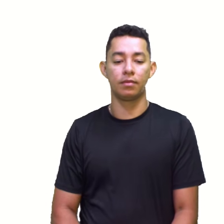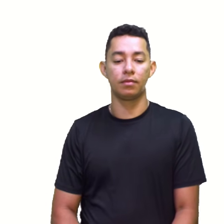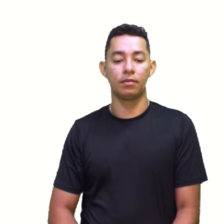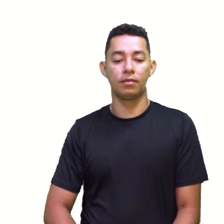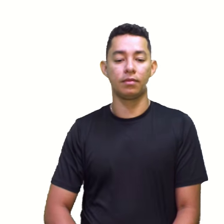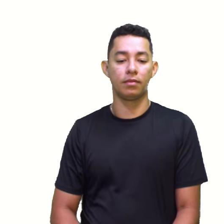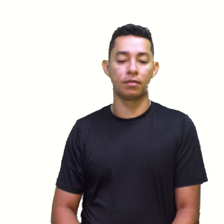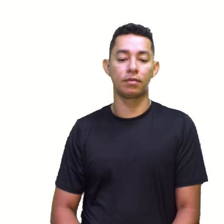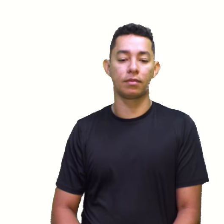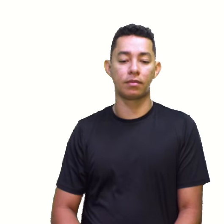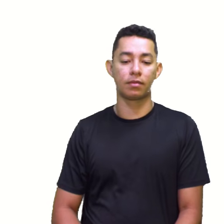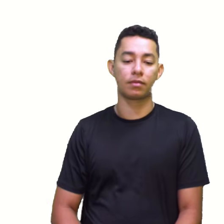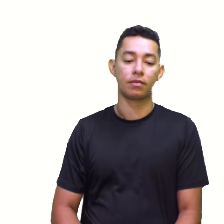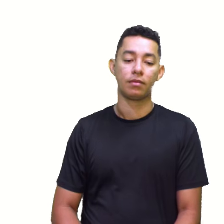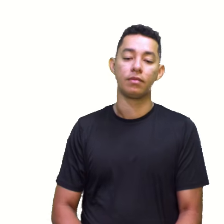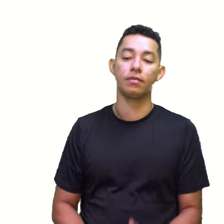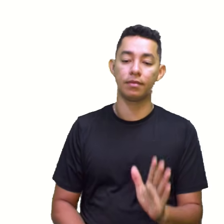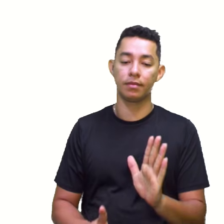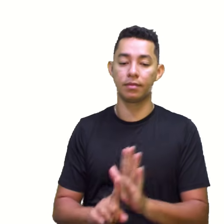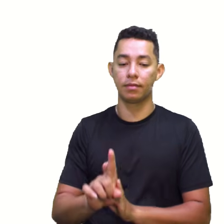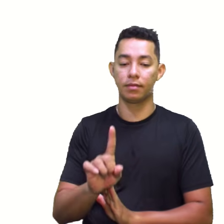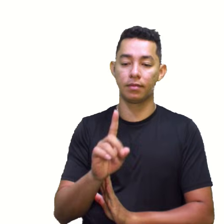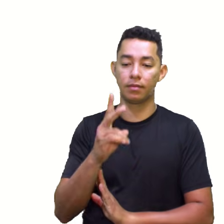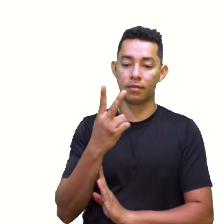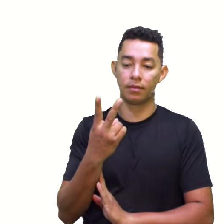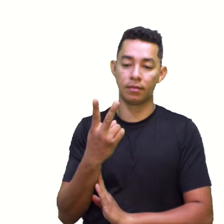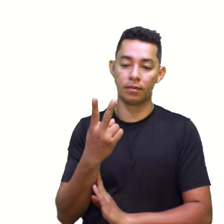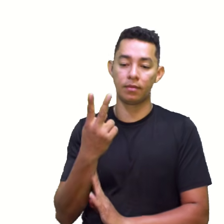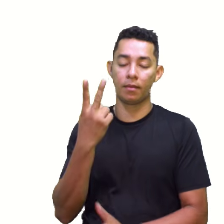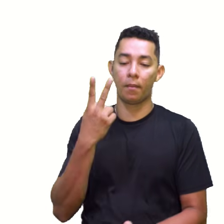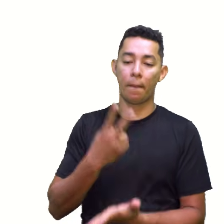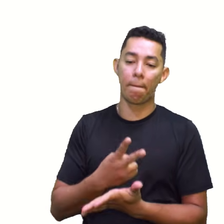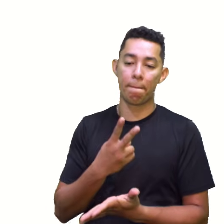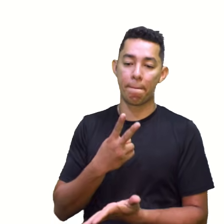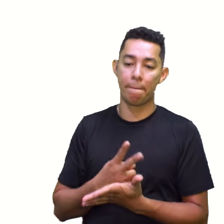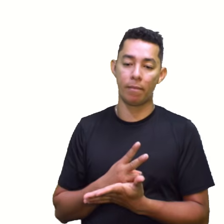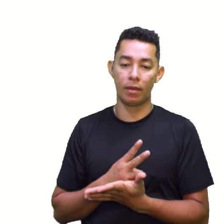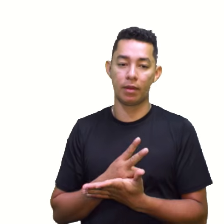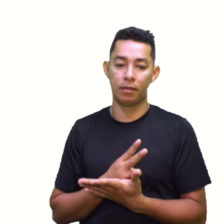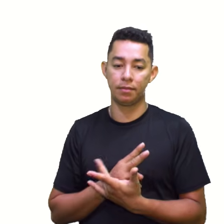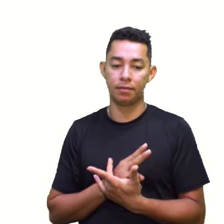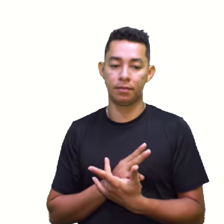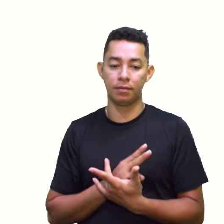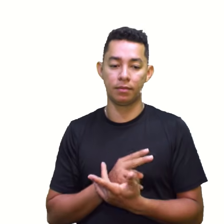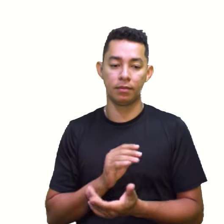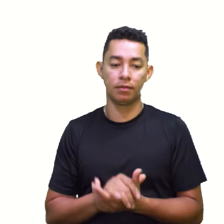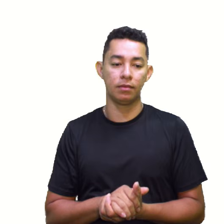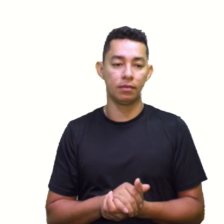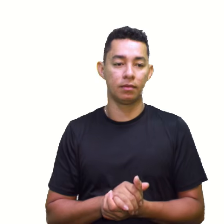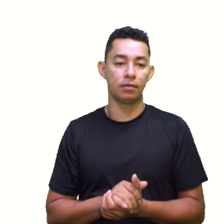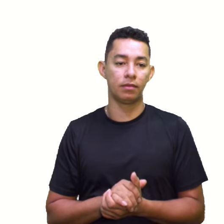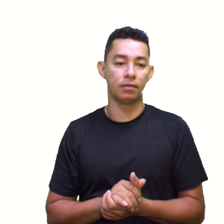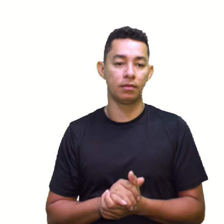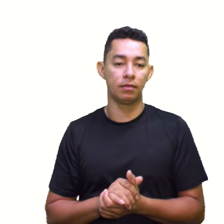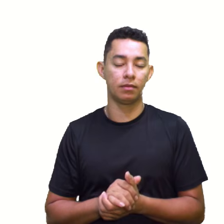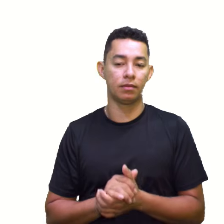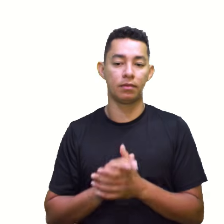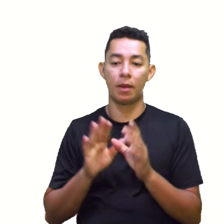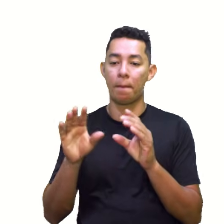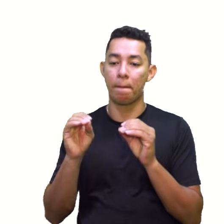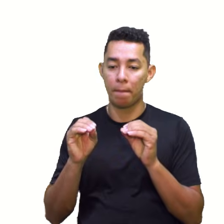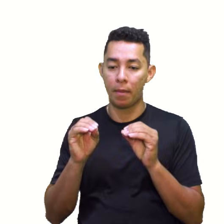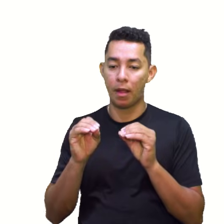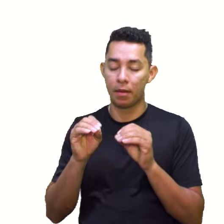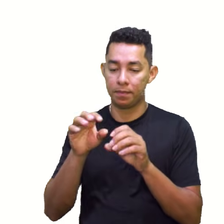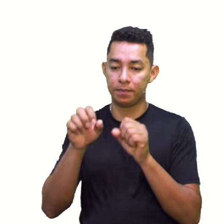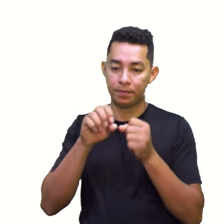Beleza. Questão número 2, mesma coisa, mesma situação. Vamos tirar o